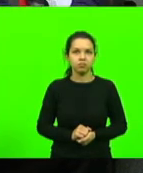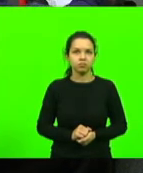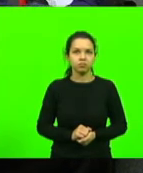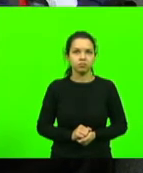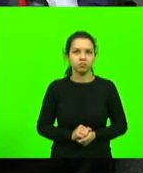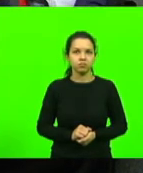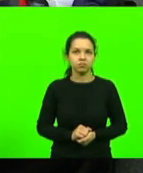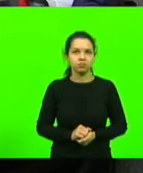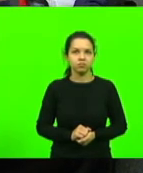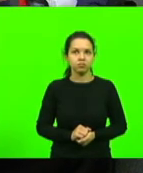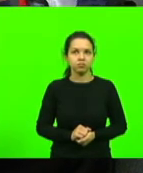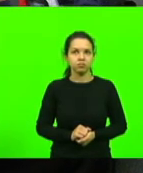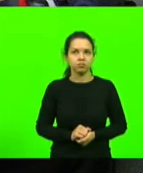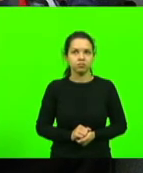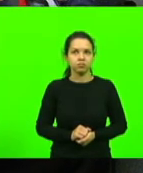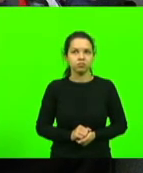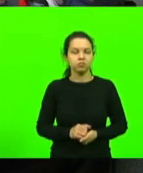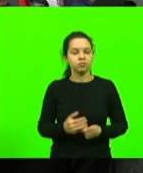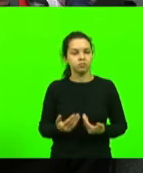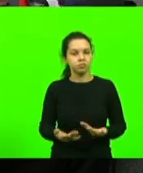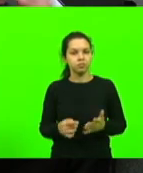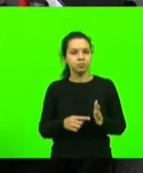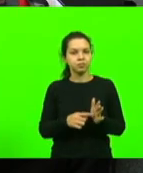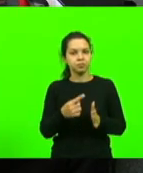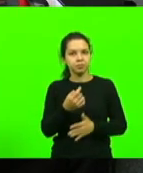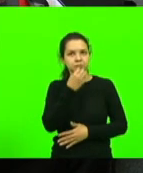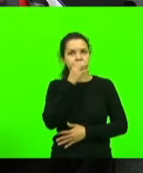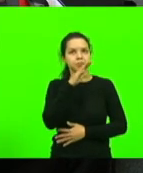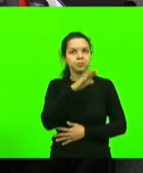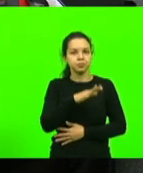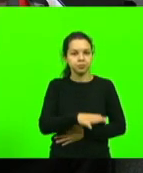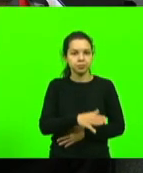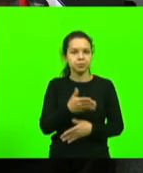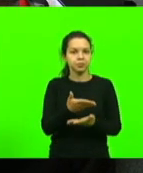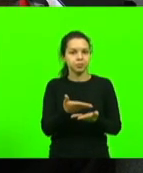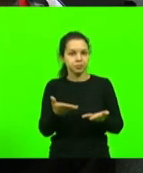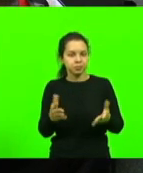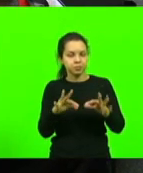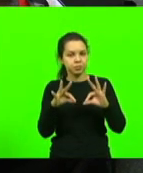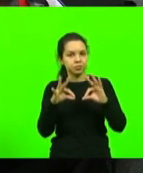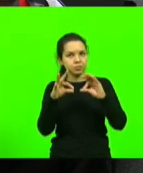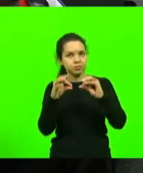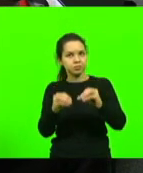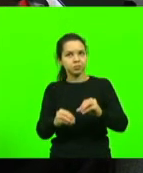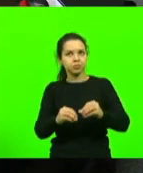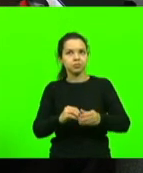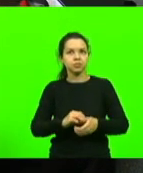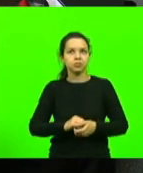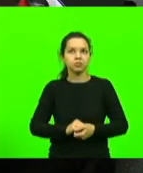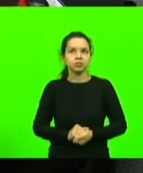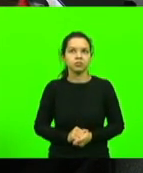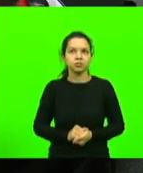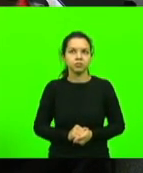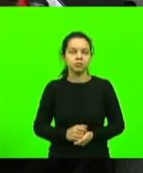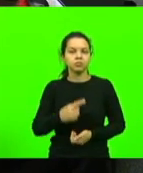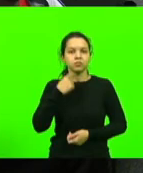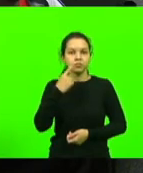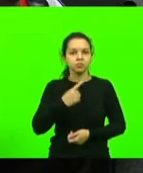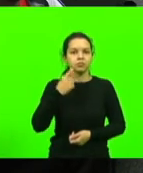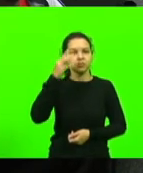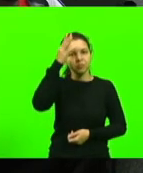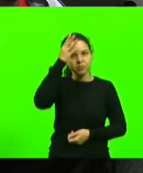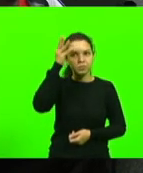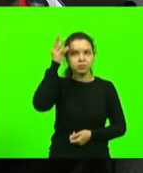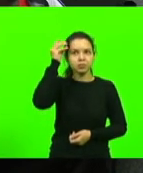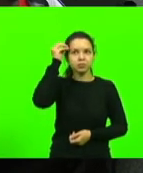o bom é primeiro então boa tarde né a todos e todas deputada Luciane carminatti